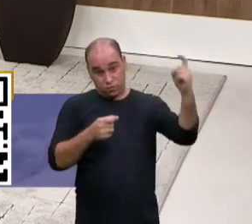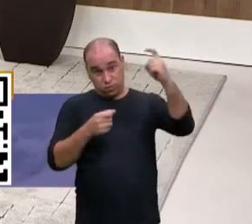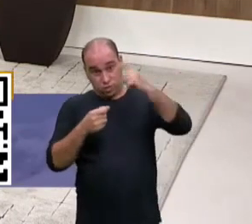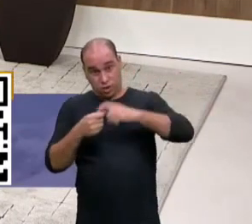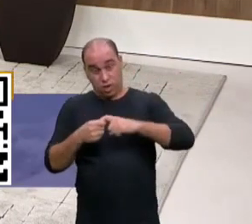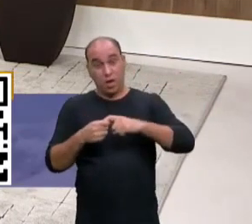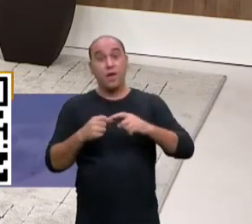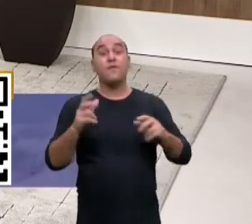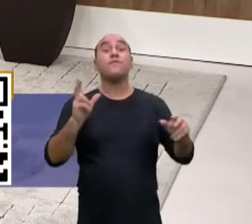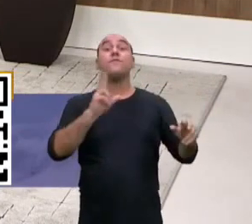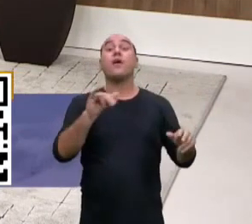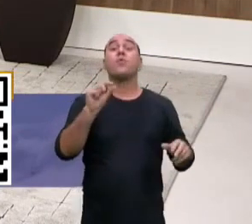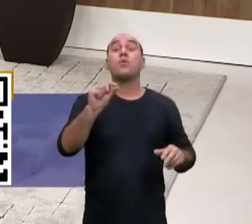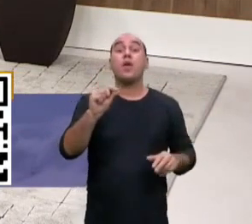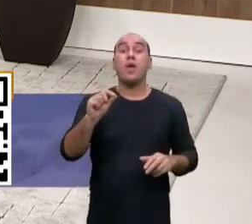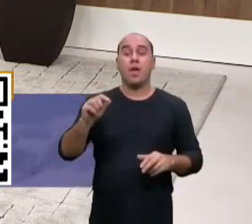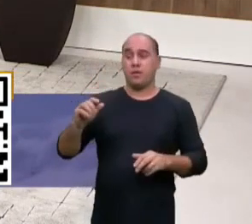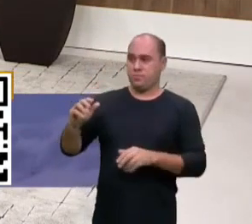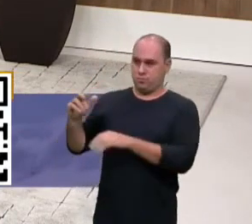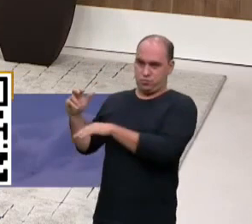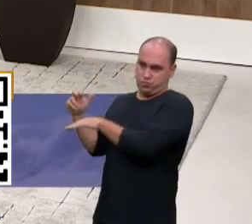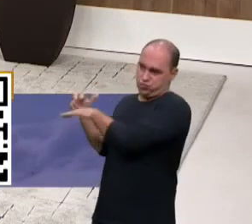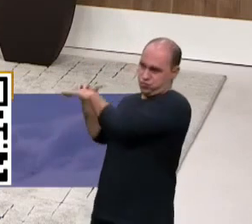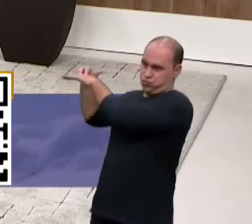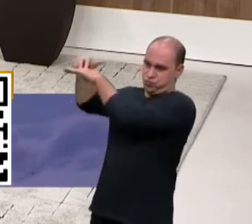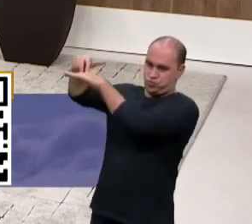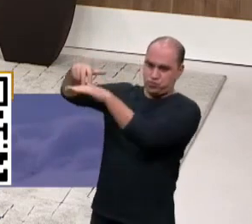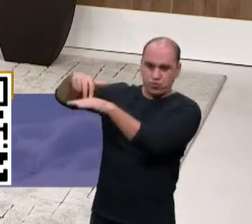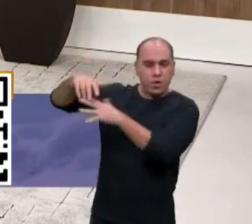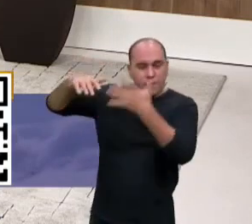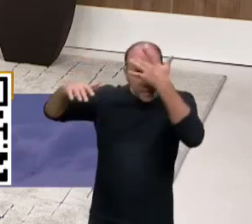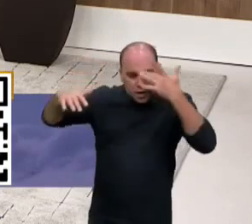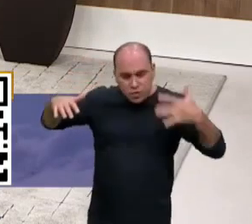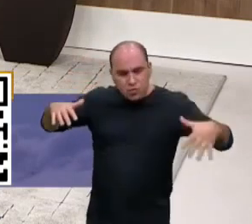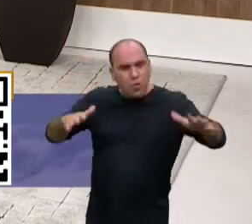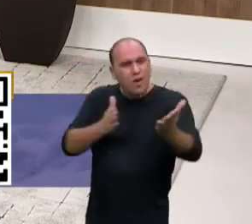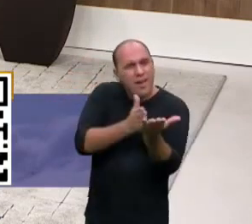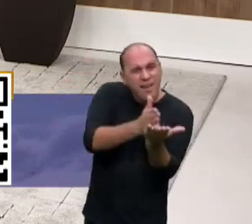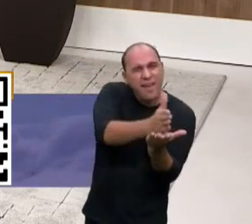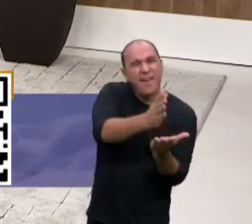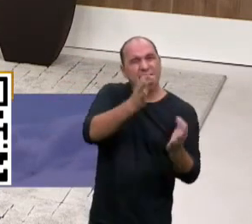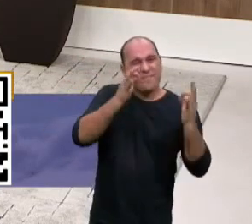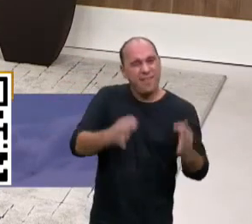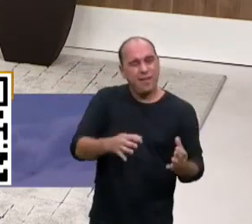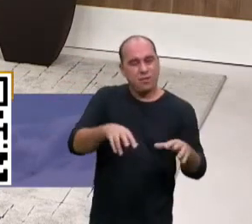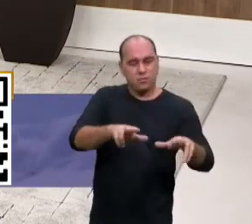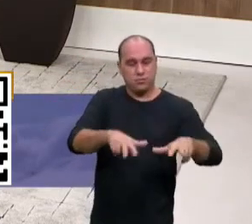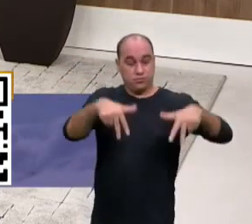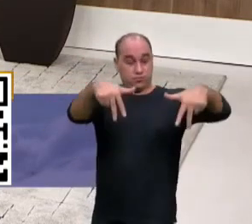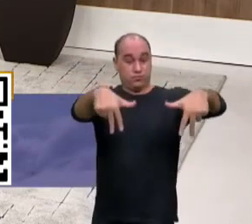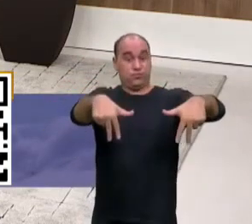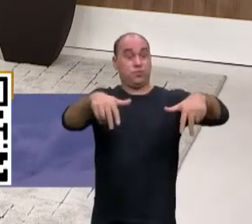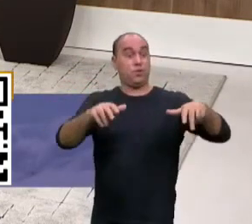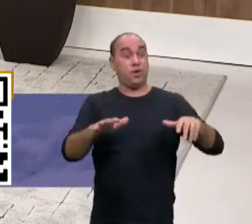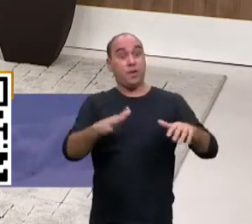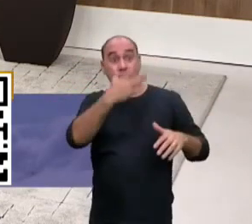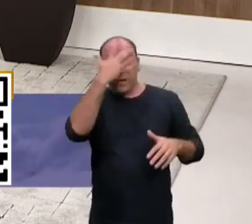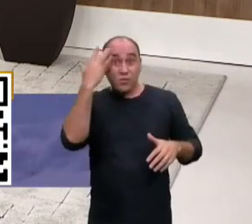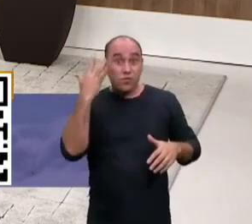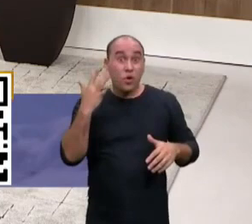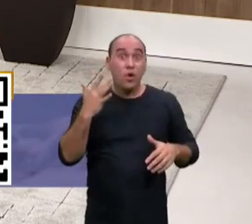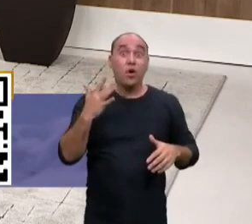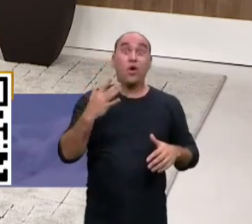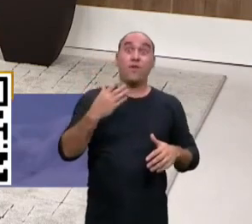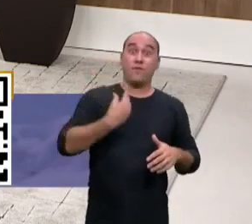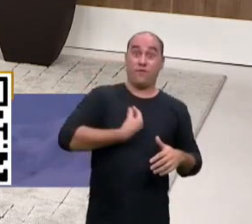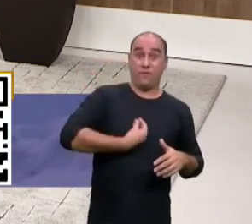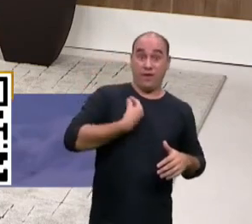ressuscitar os justos e vai levar para o céu aí depois de mil anos ele vai ressuscitar os ímpios só